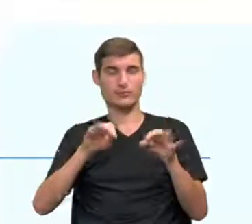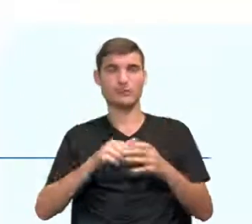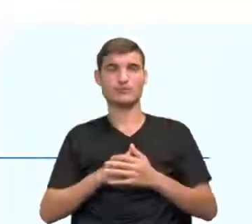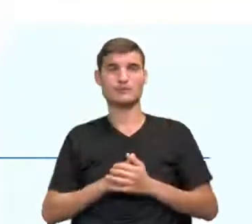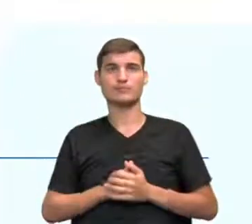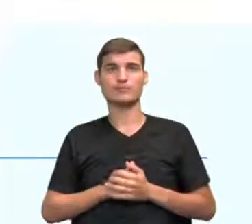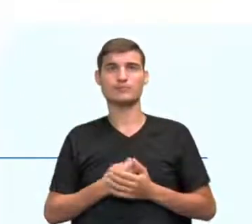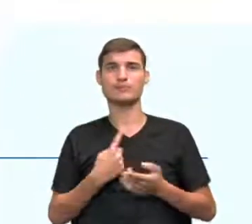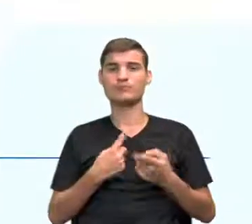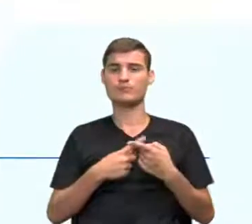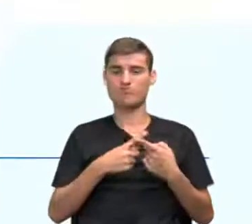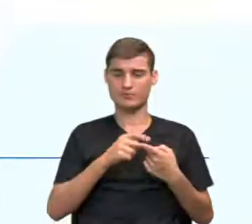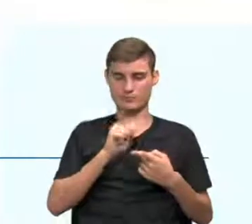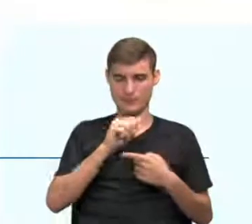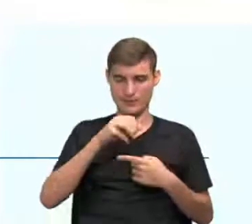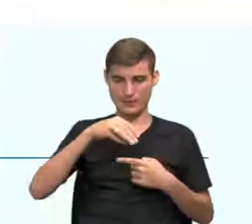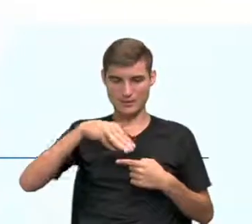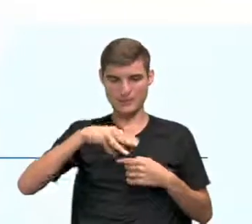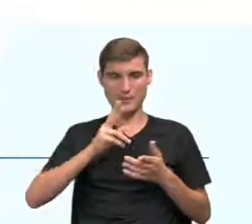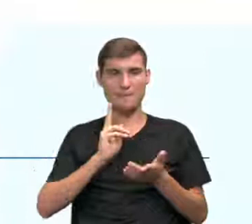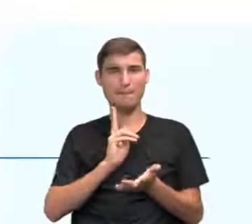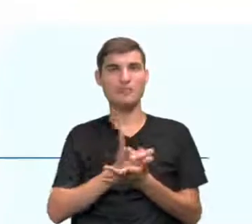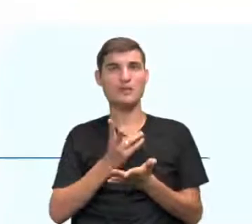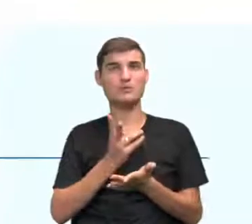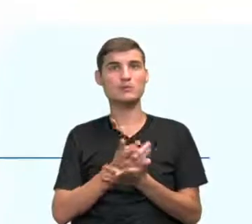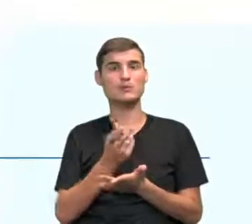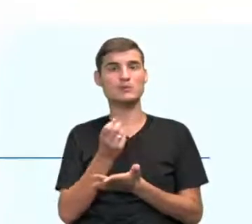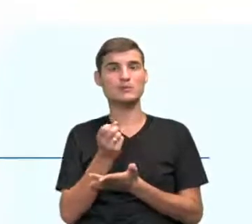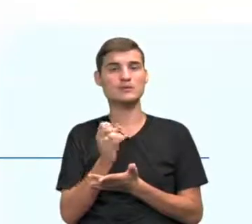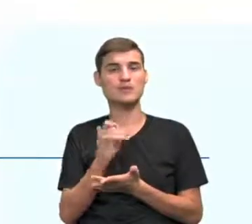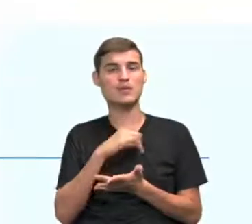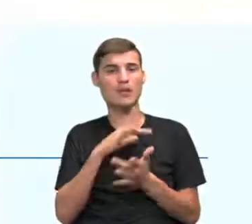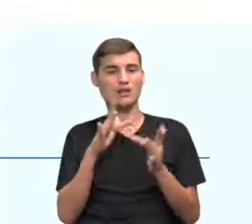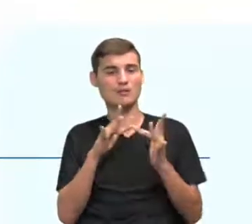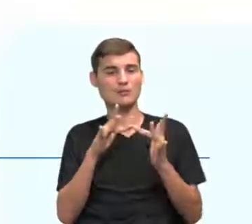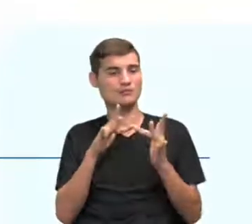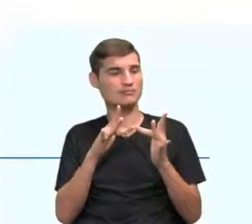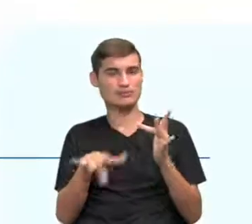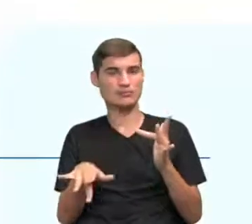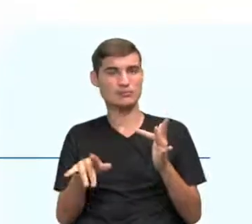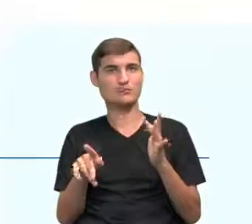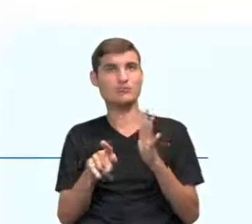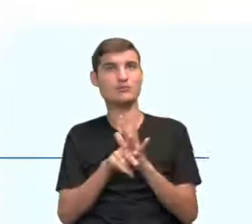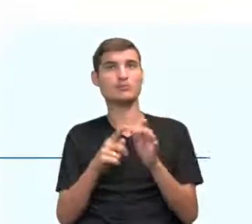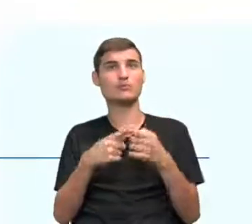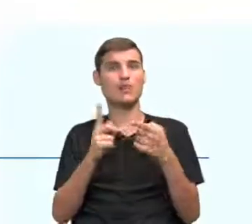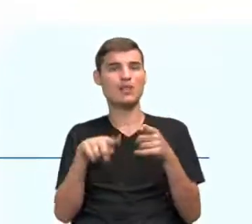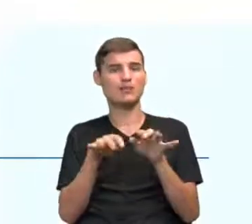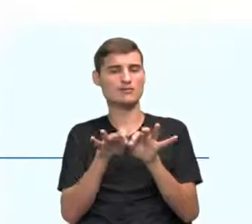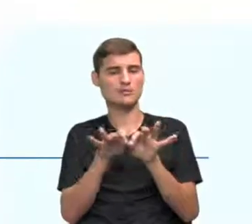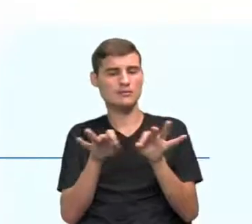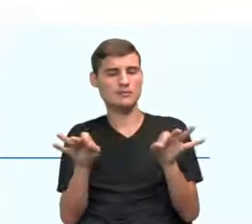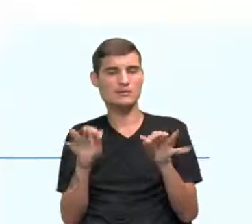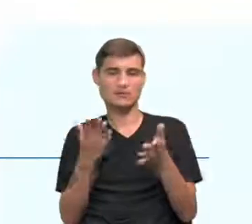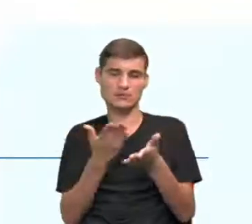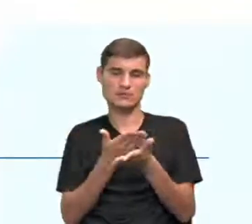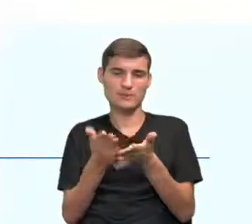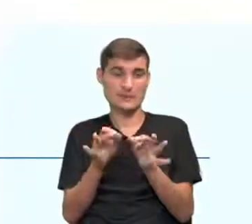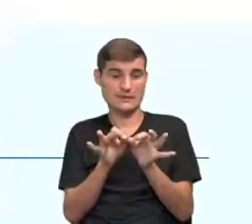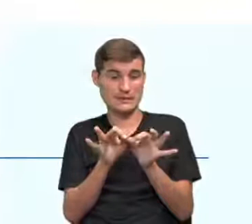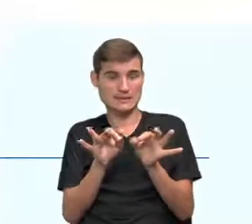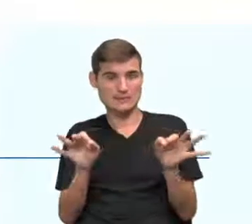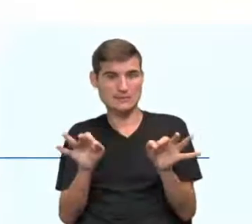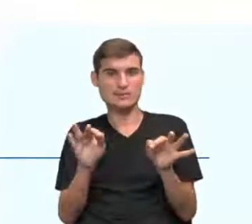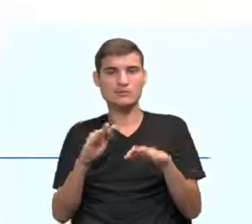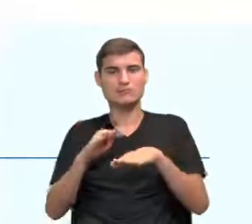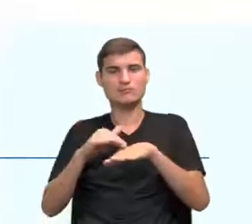que falar de rádio AM, mesmo que ela está sendo desinstalada, mas porque é a mais simples. Então primeiro a gente começa do mais simples e vai para o